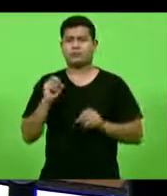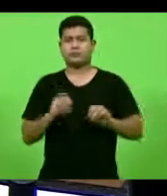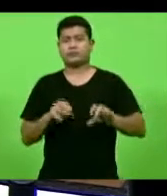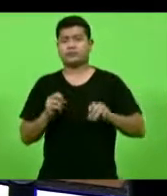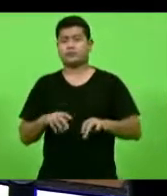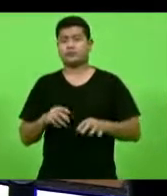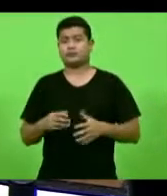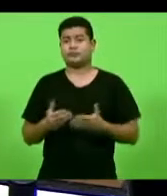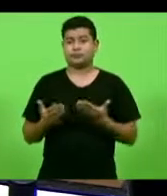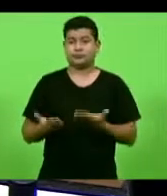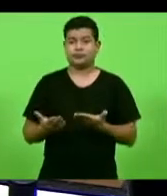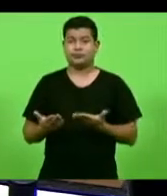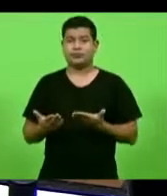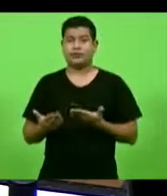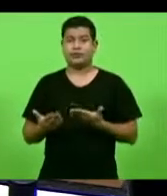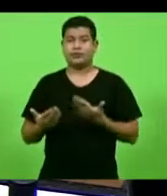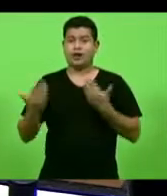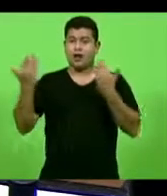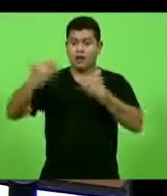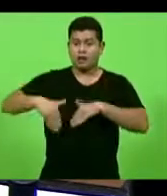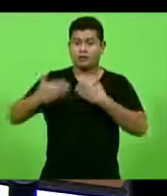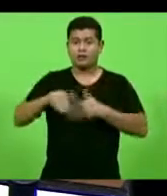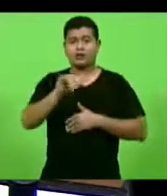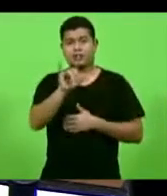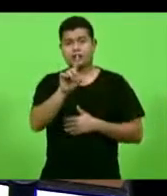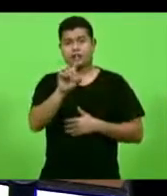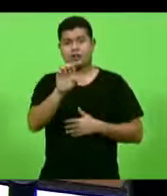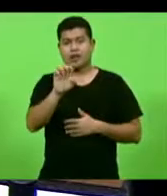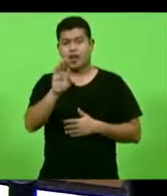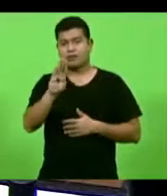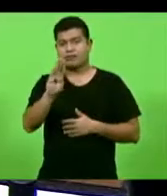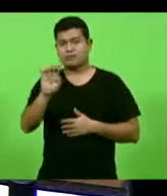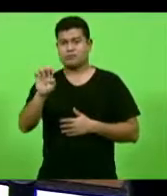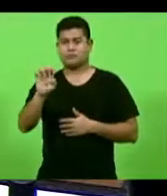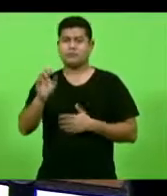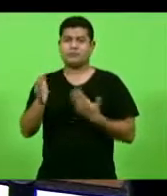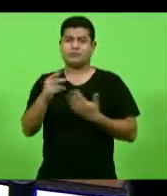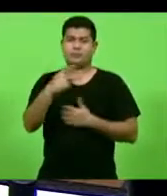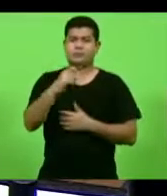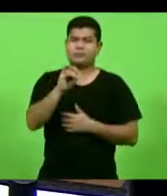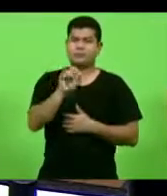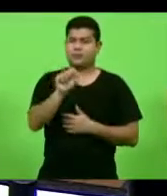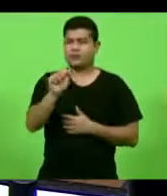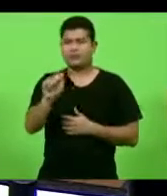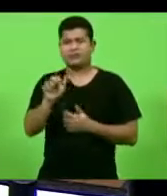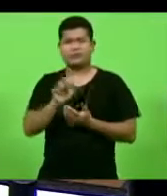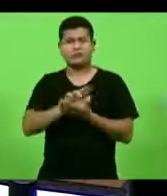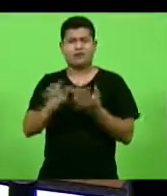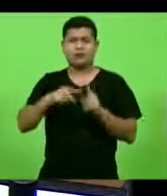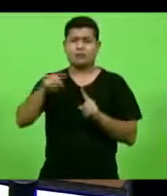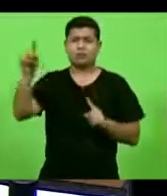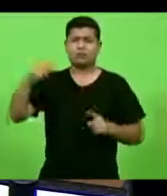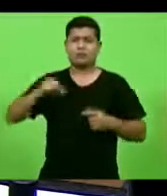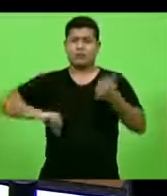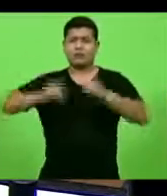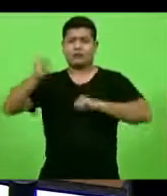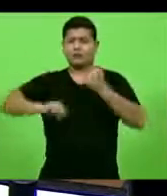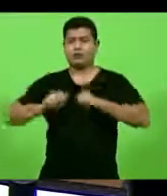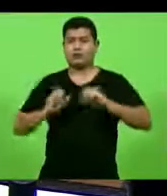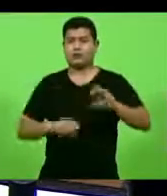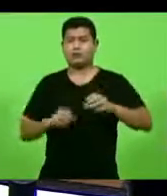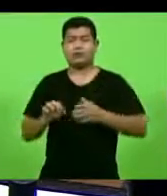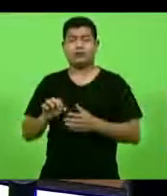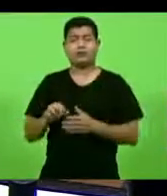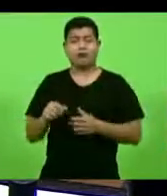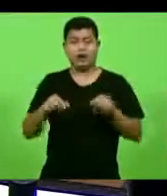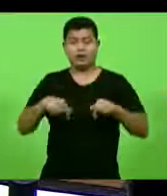Discutir o exame, o IDEB, PISA, qualquer índice de avaliação da educação, aqui temos vários